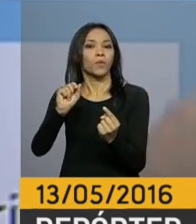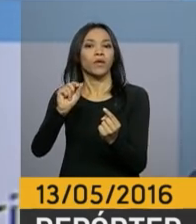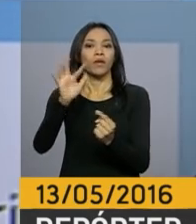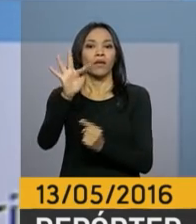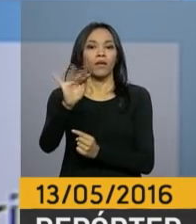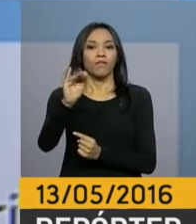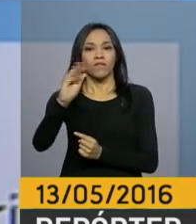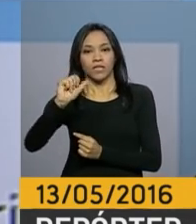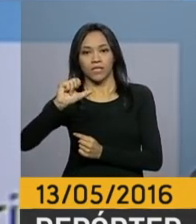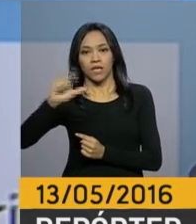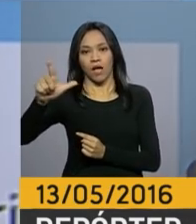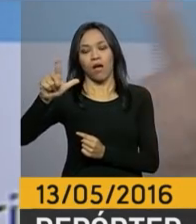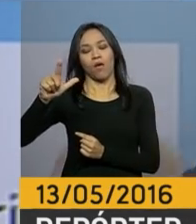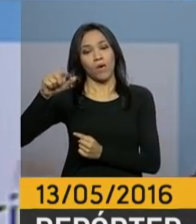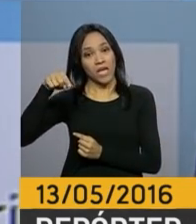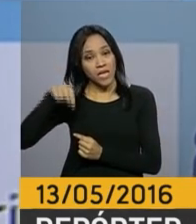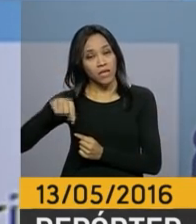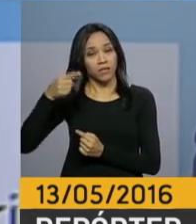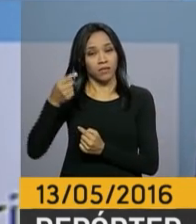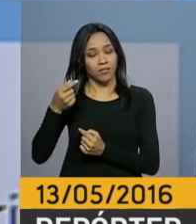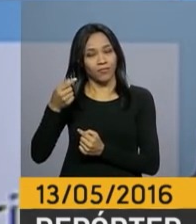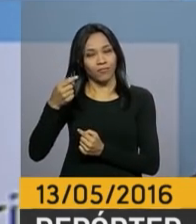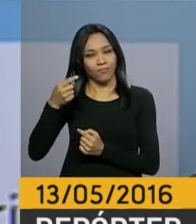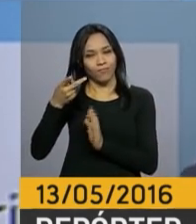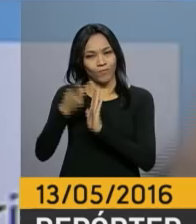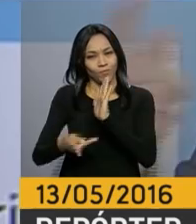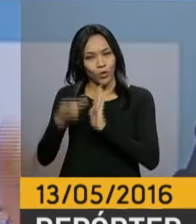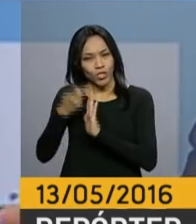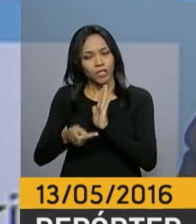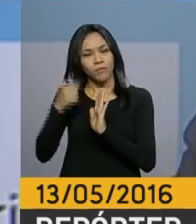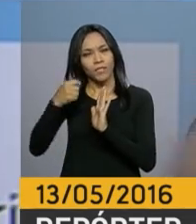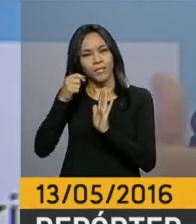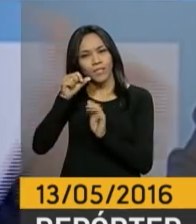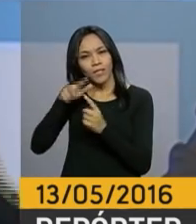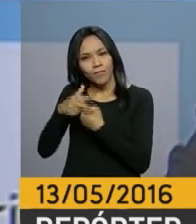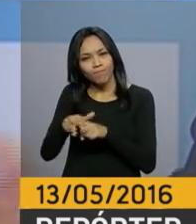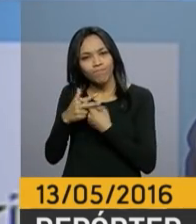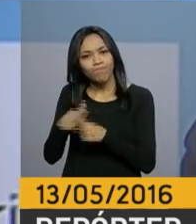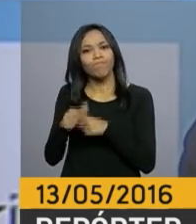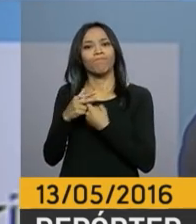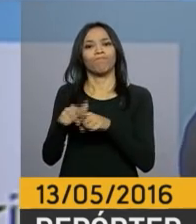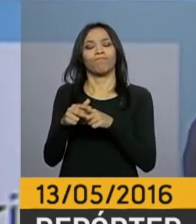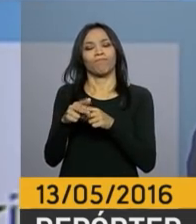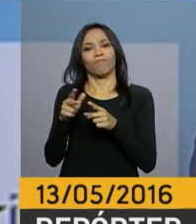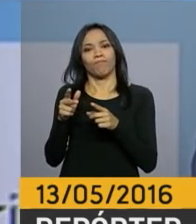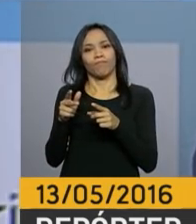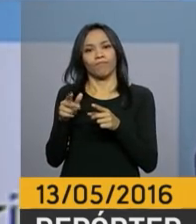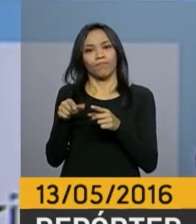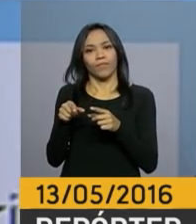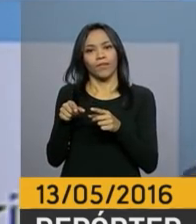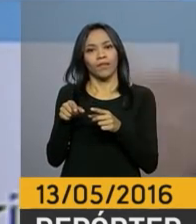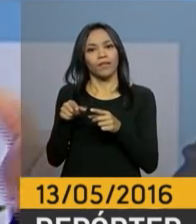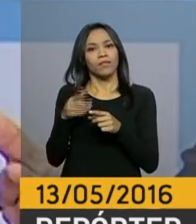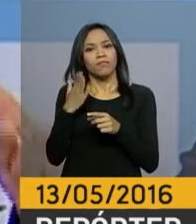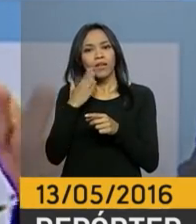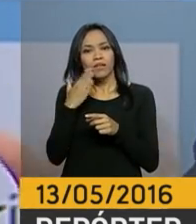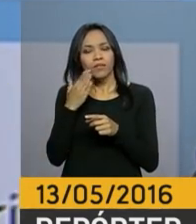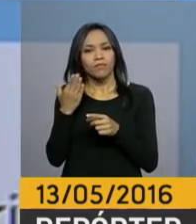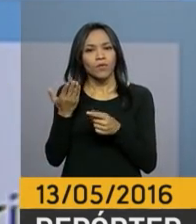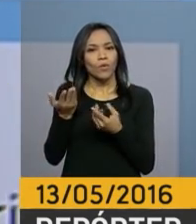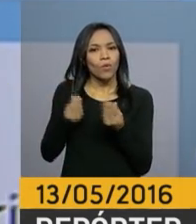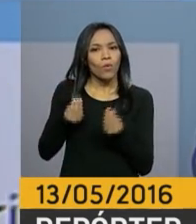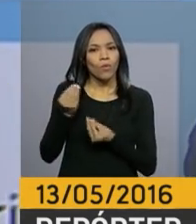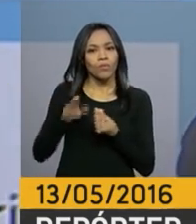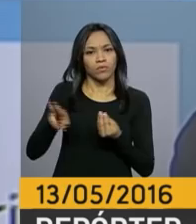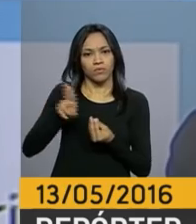reais que tramita do congresso deve ser reavaliado ou ressalvado para novas eh para novos impactos que não